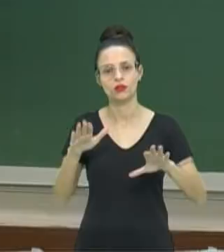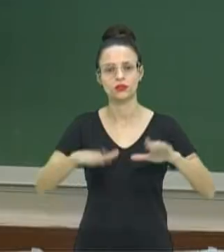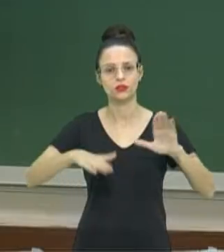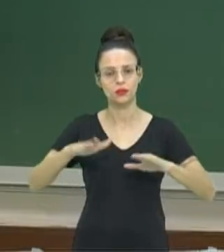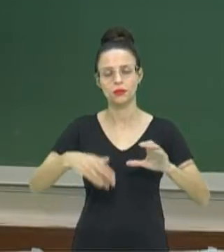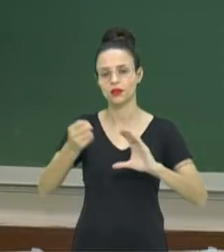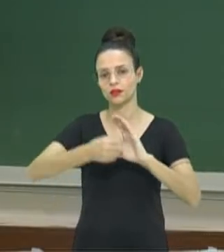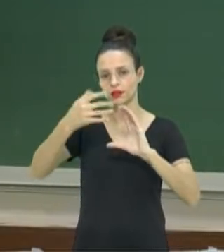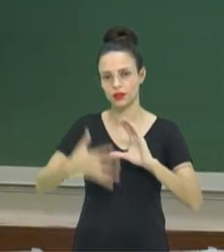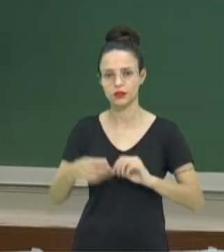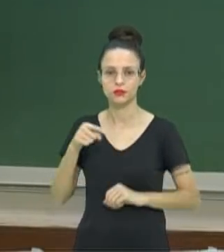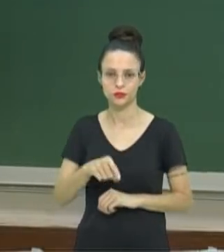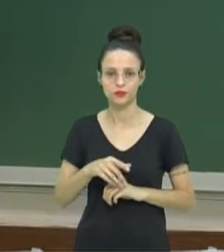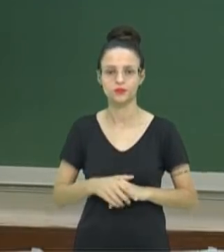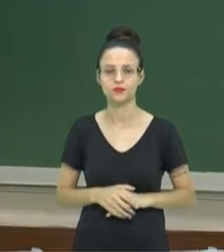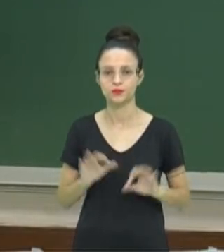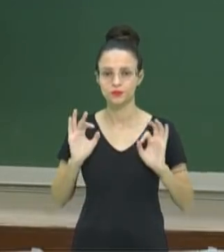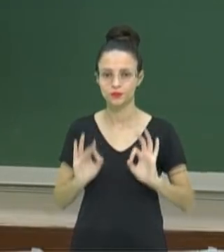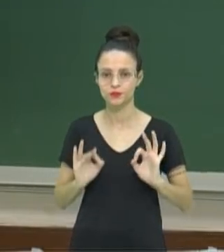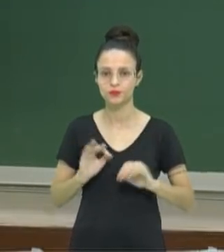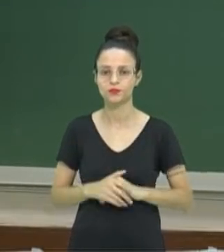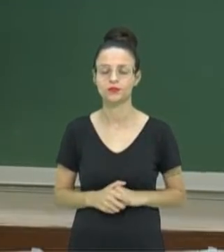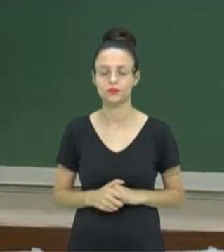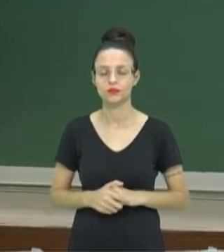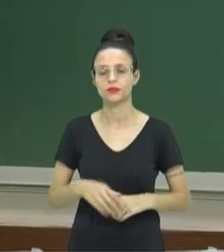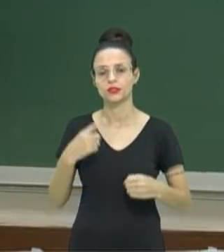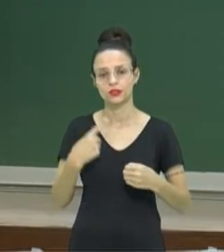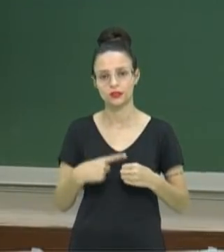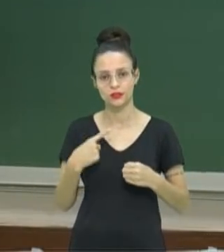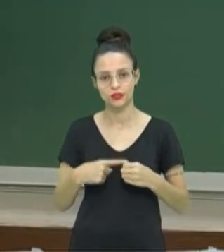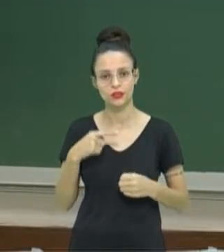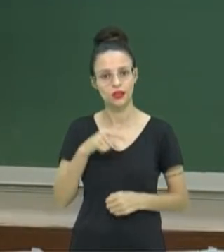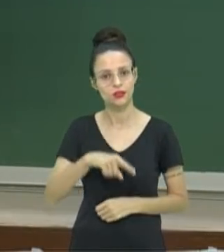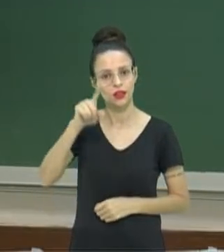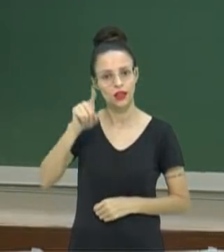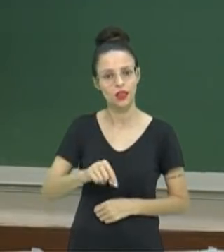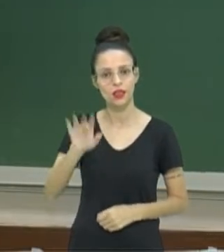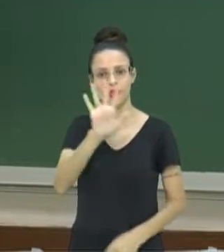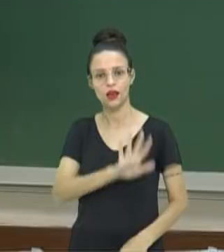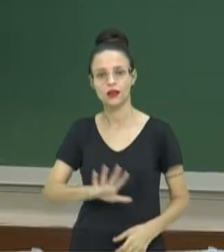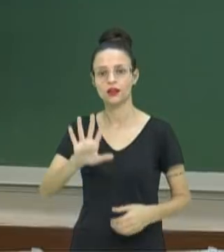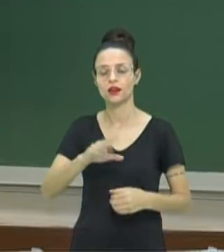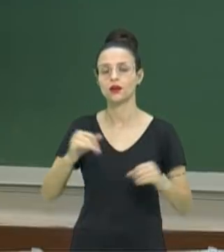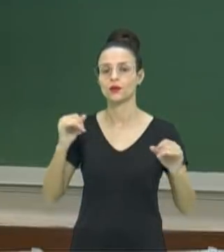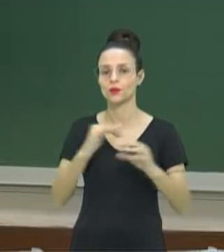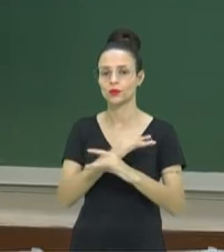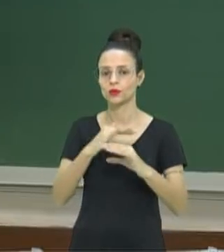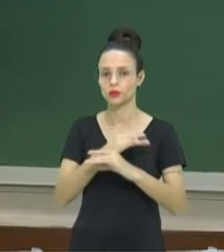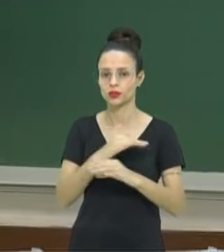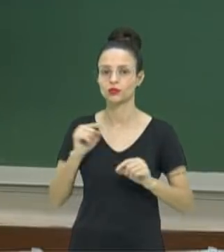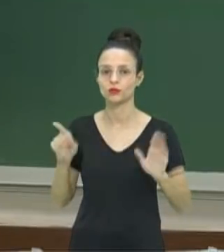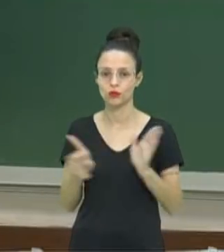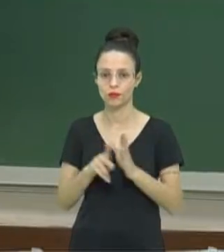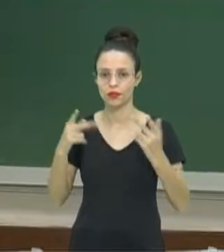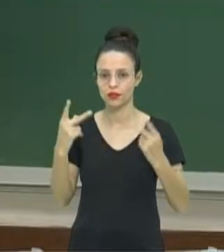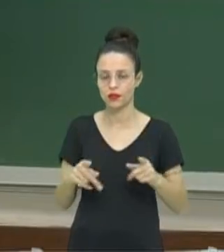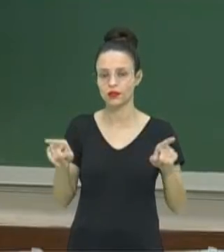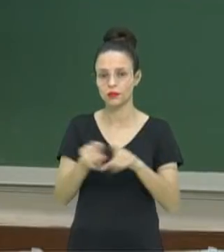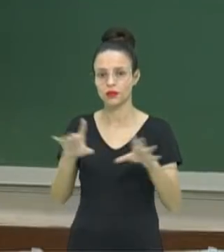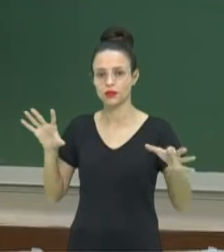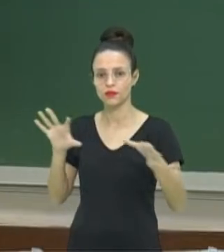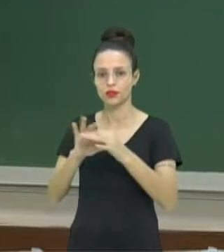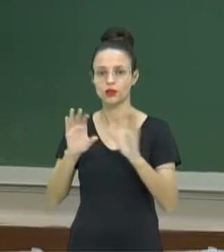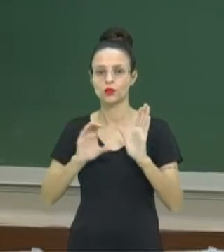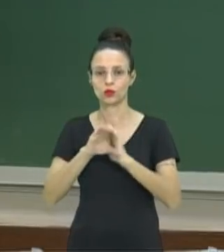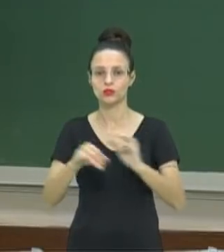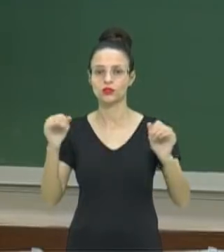dependendo da característica do município, certo? A cidade, portanto, é a área urbana do município. E aí tem a ver com o conceito